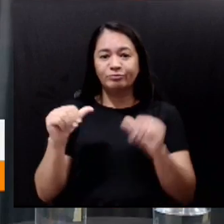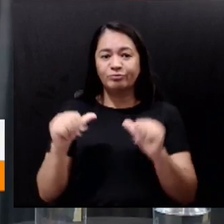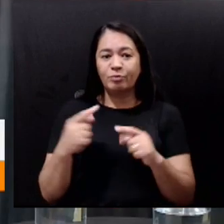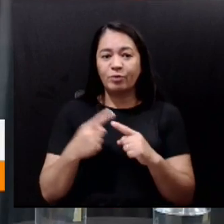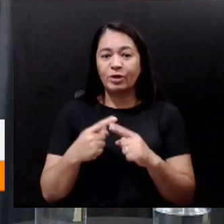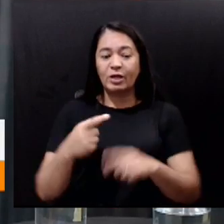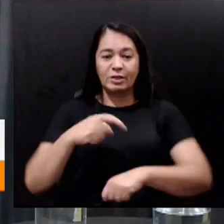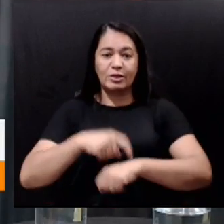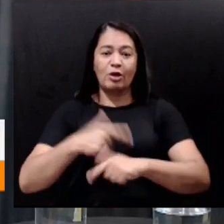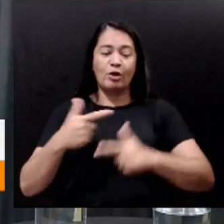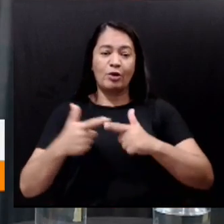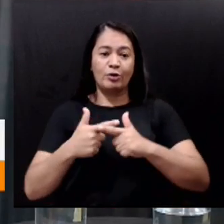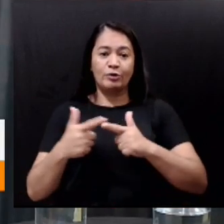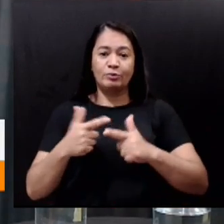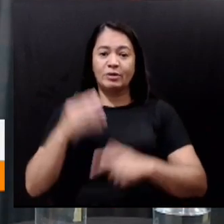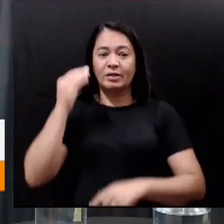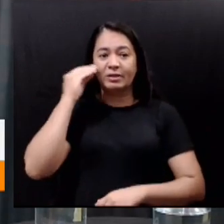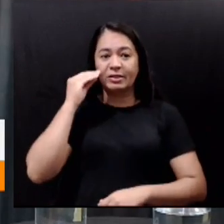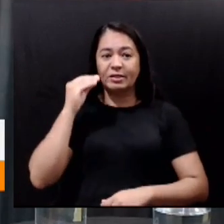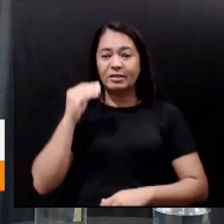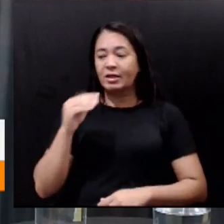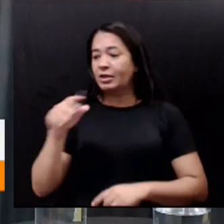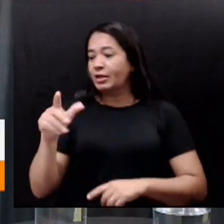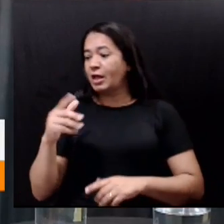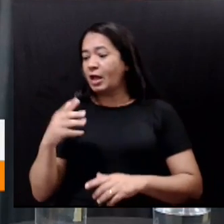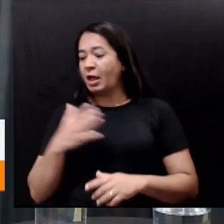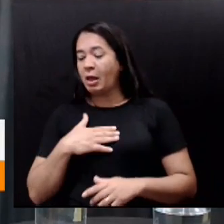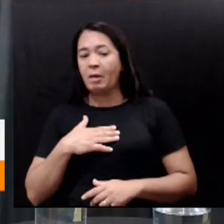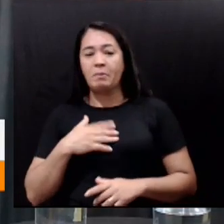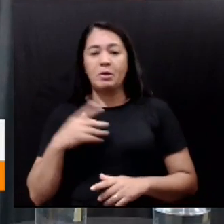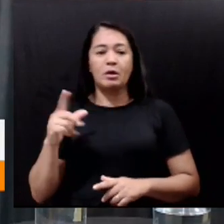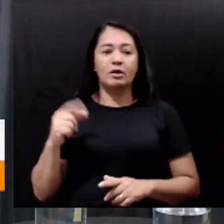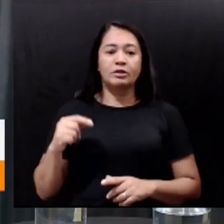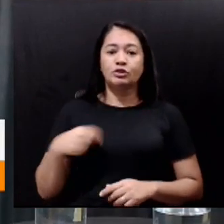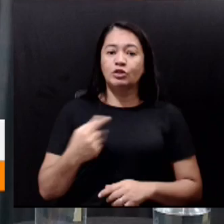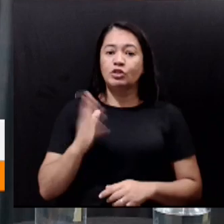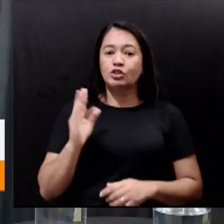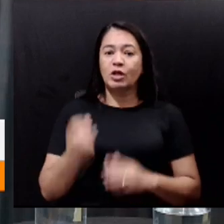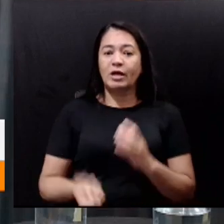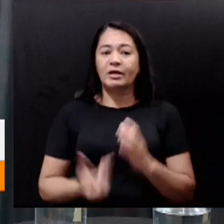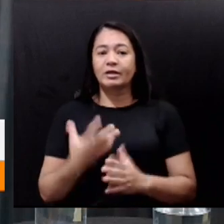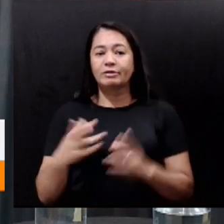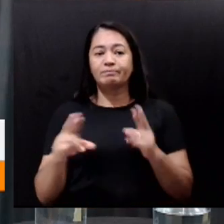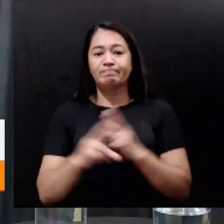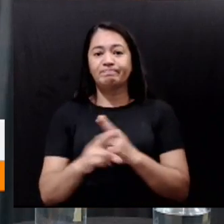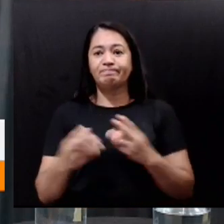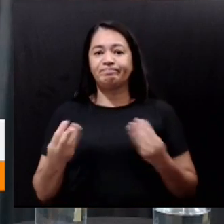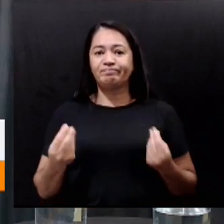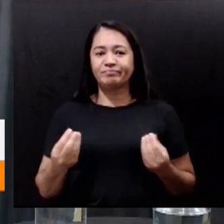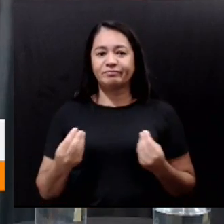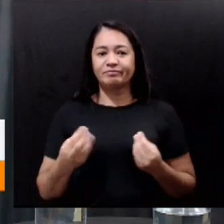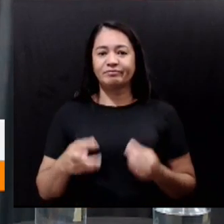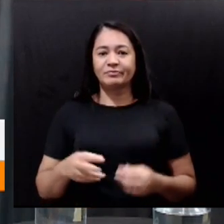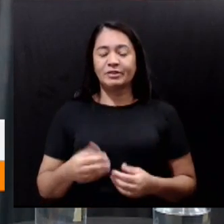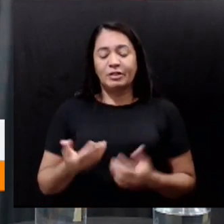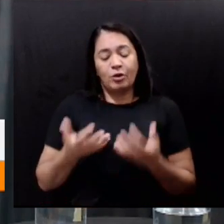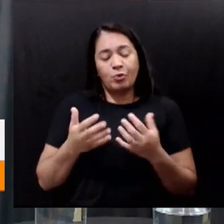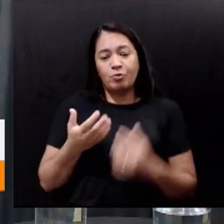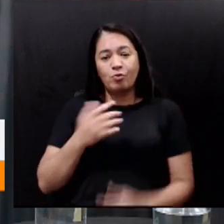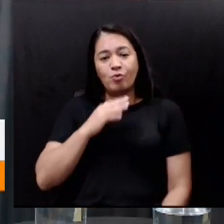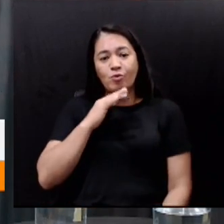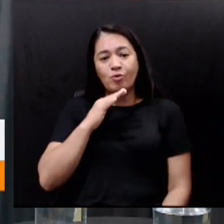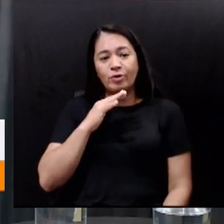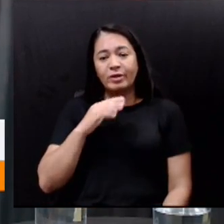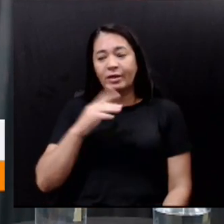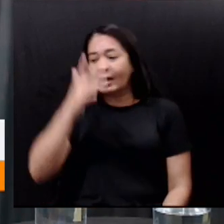resolver, um coloca suas prioridades, não sei o quê, então a gente já cria uma relação ali que não é interessante com a pessoa que mora do seu lado, né,